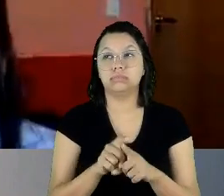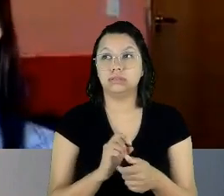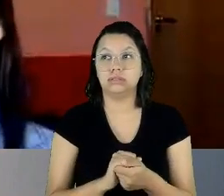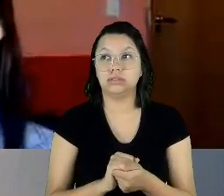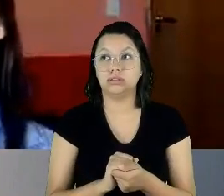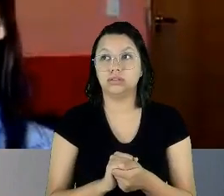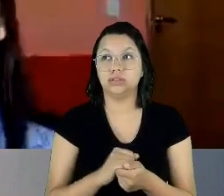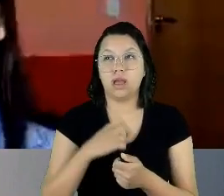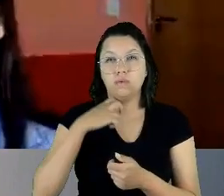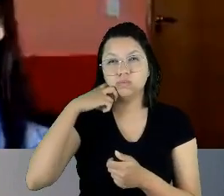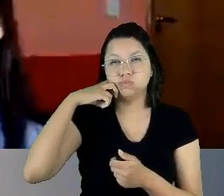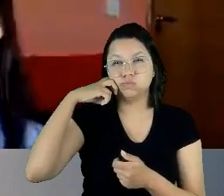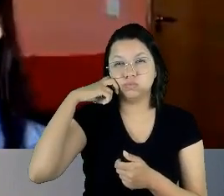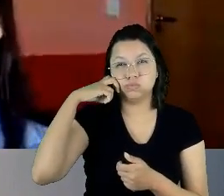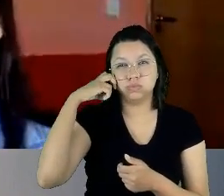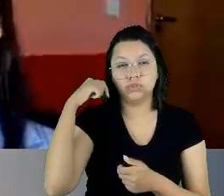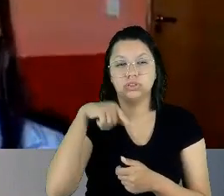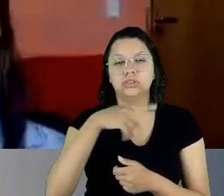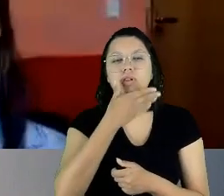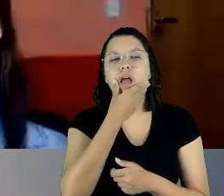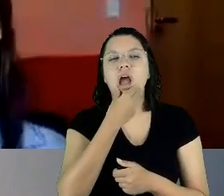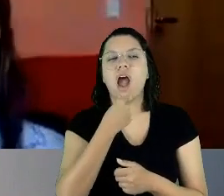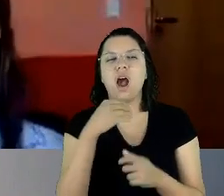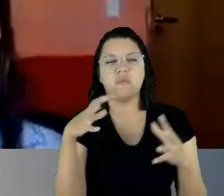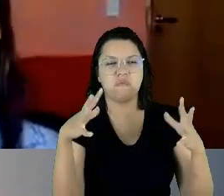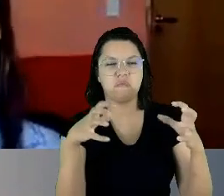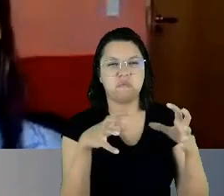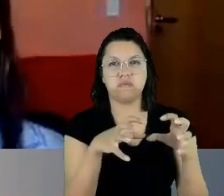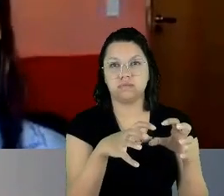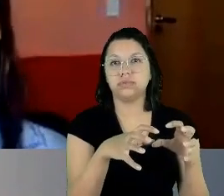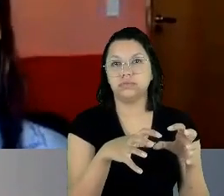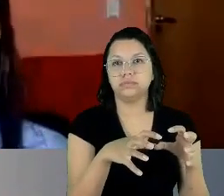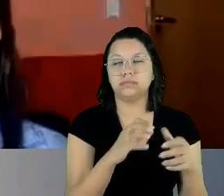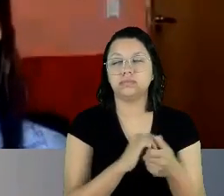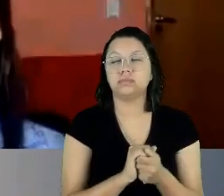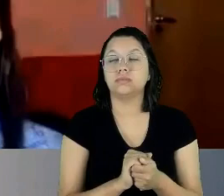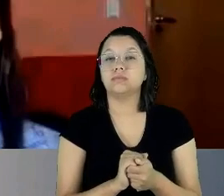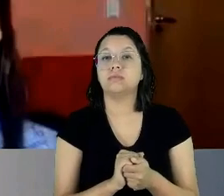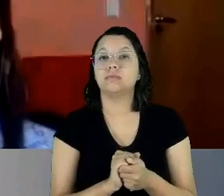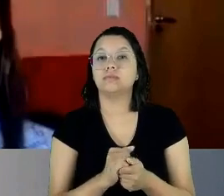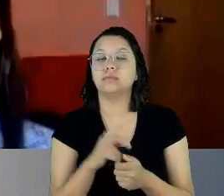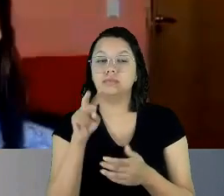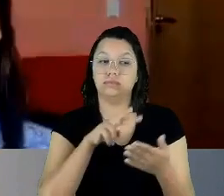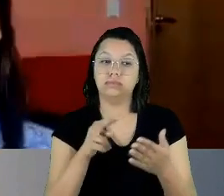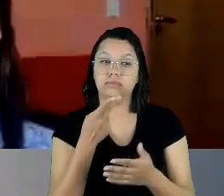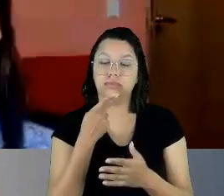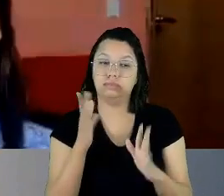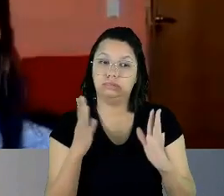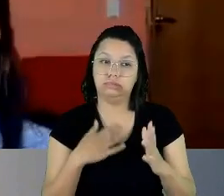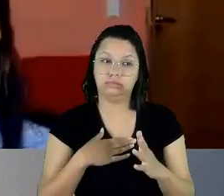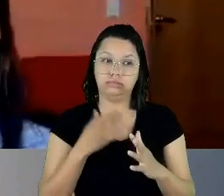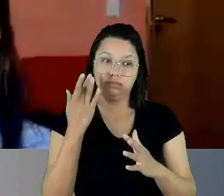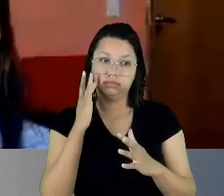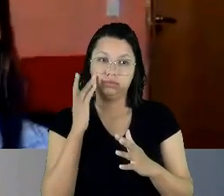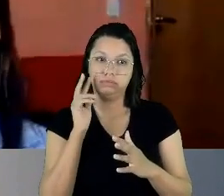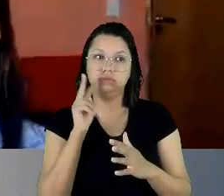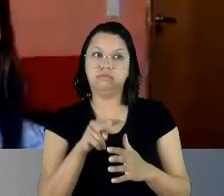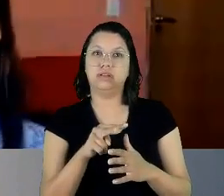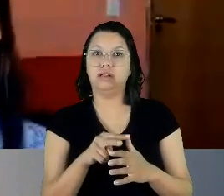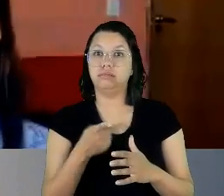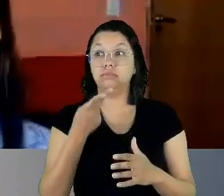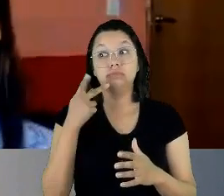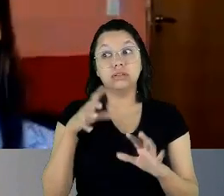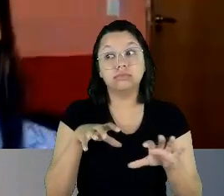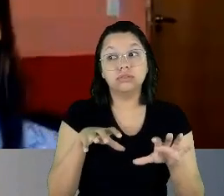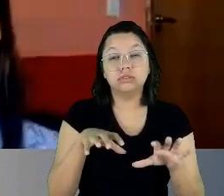de constranger os agressores, né, que vão ler e falar, poxa, isso aqui que eu fiz estão vendo, né?